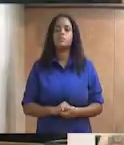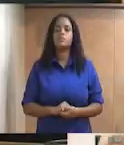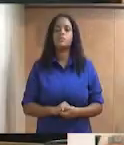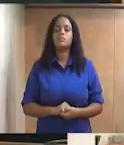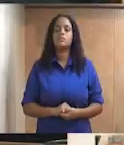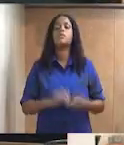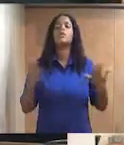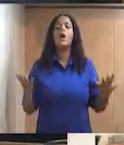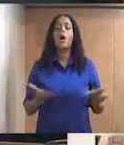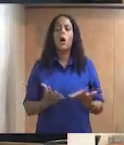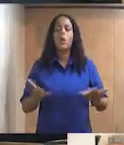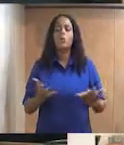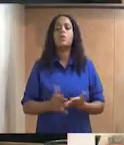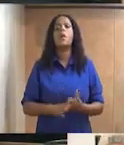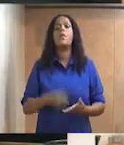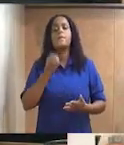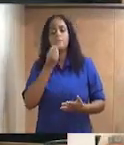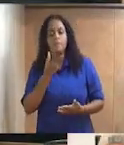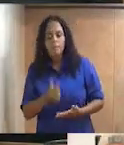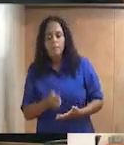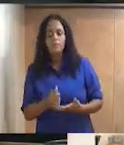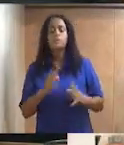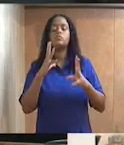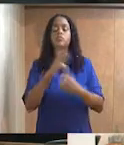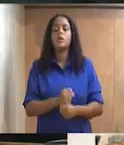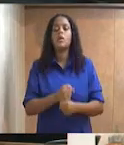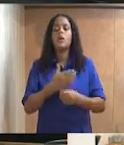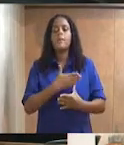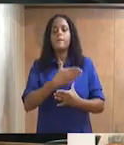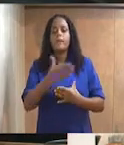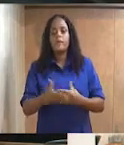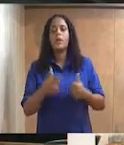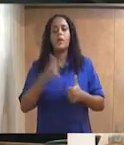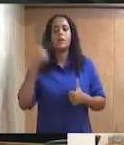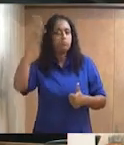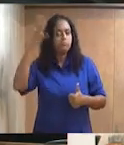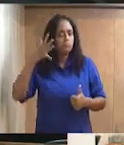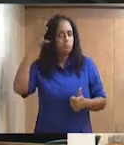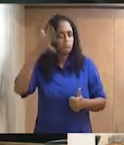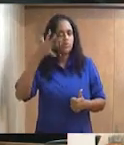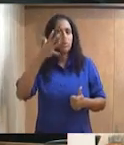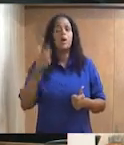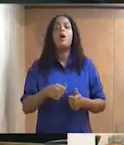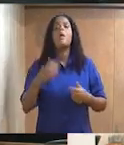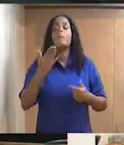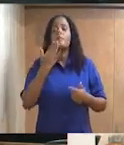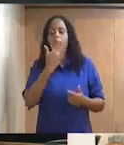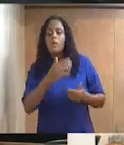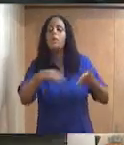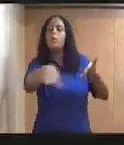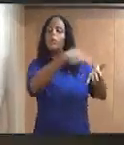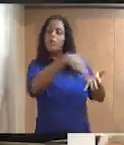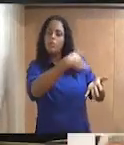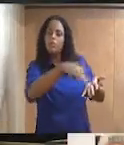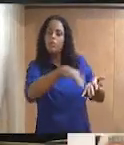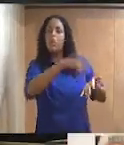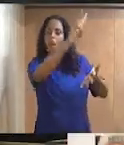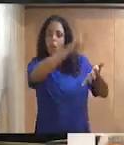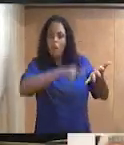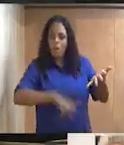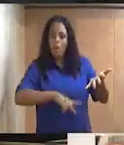Nesse momento, havendo um legal, passaremos para a primeira parte da sessão. Peço, nesse momento, ao primeiro secretário que possa fazer a leitura do